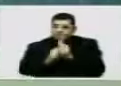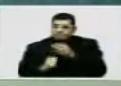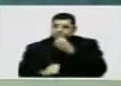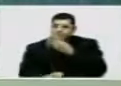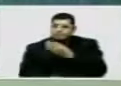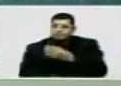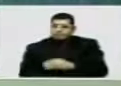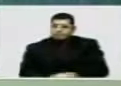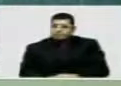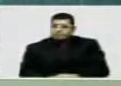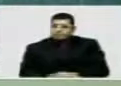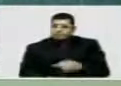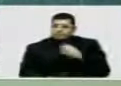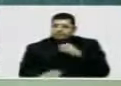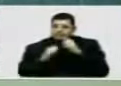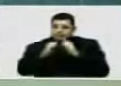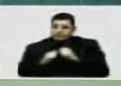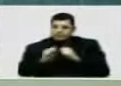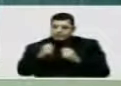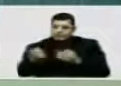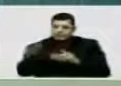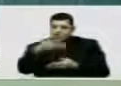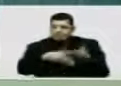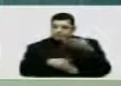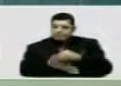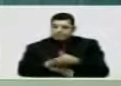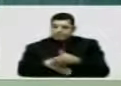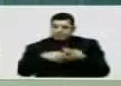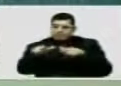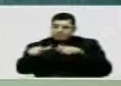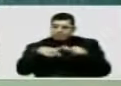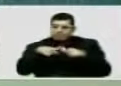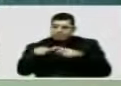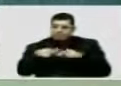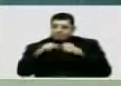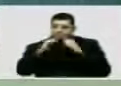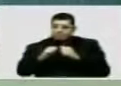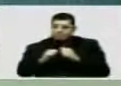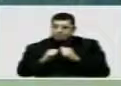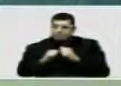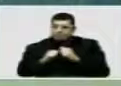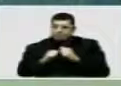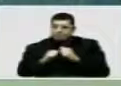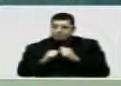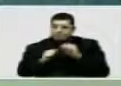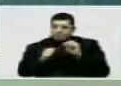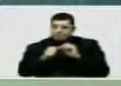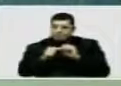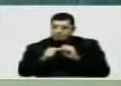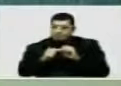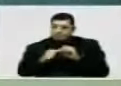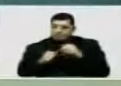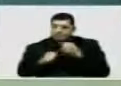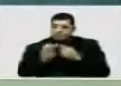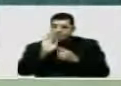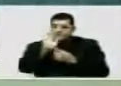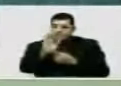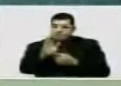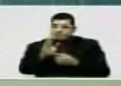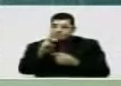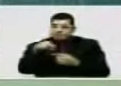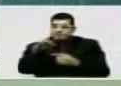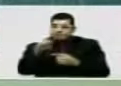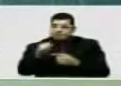acompanhe. Que nós possamos visitar uma linha de produção. Que nós possamos fazer gestos que demonstrem